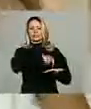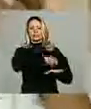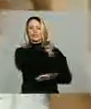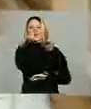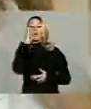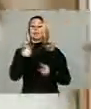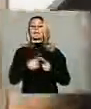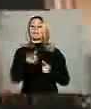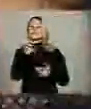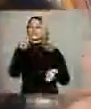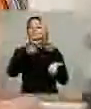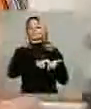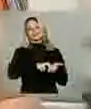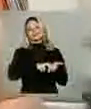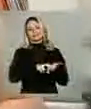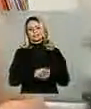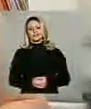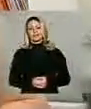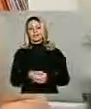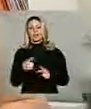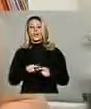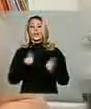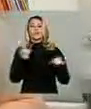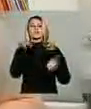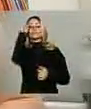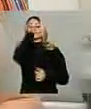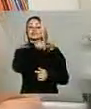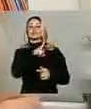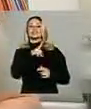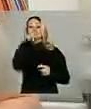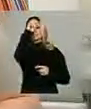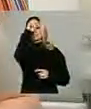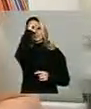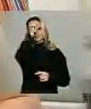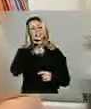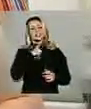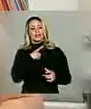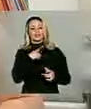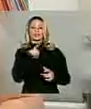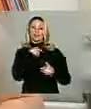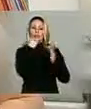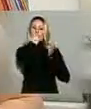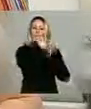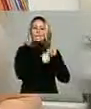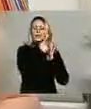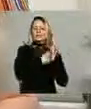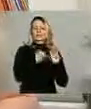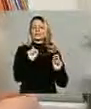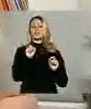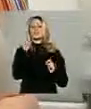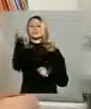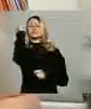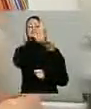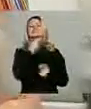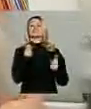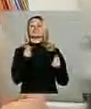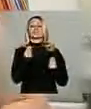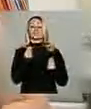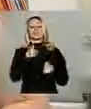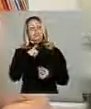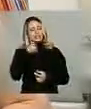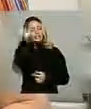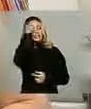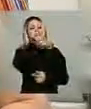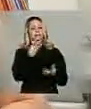só tem médico pela manhã. Quais as dificuldades que as maternidades têm de aplicar esse programa? Existe alguma dificuldade? Existe